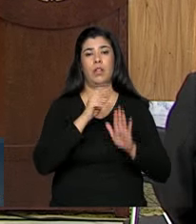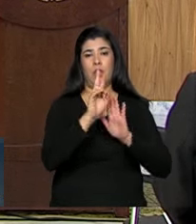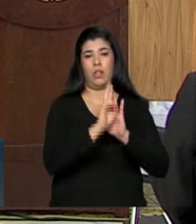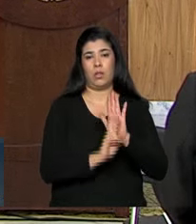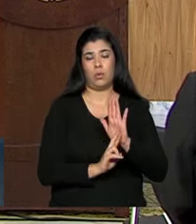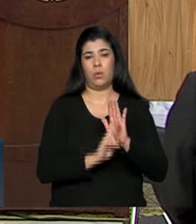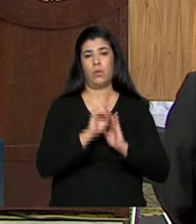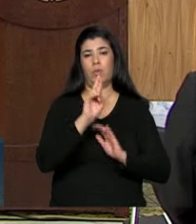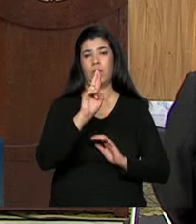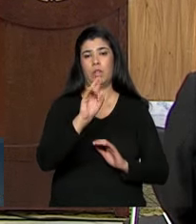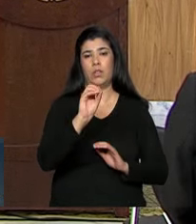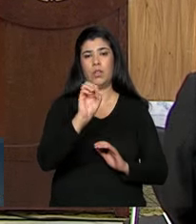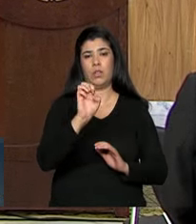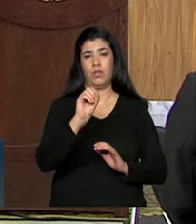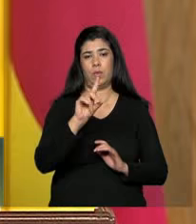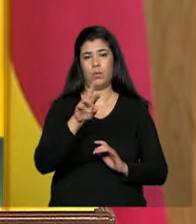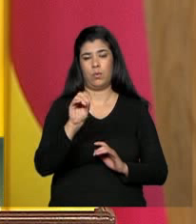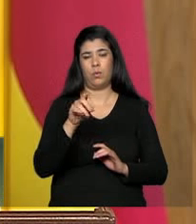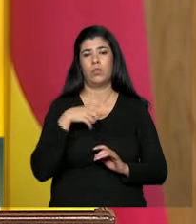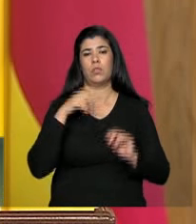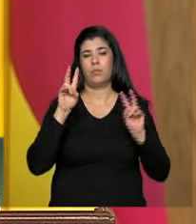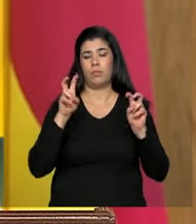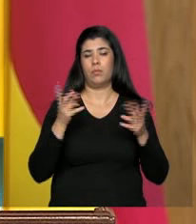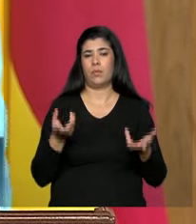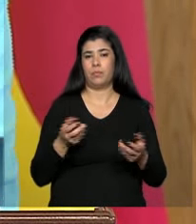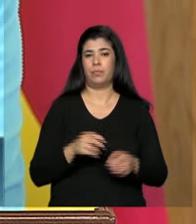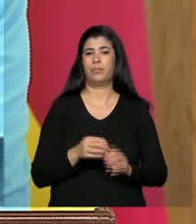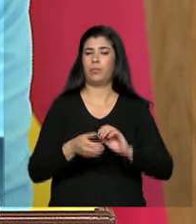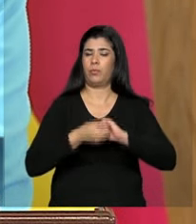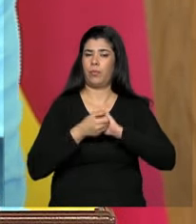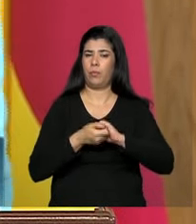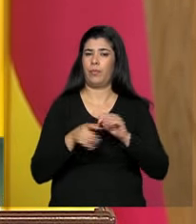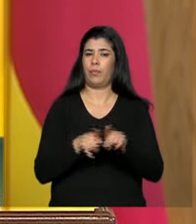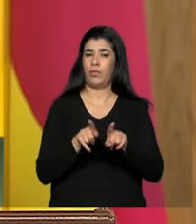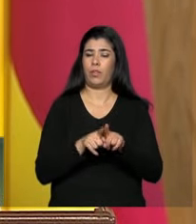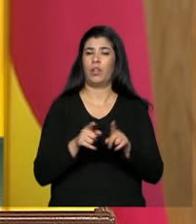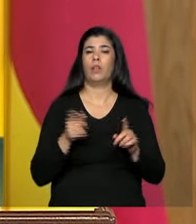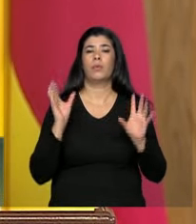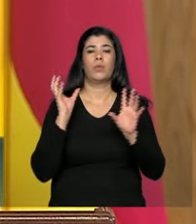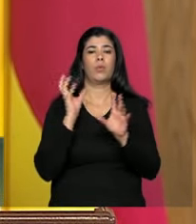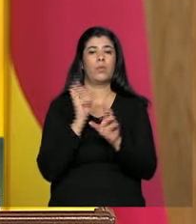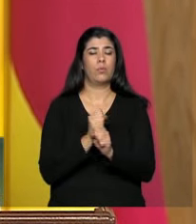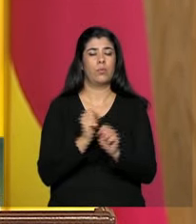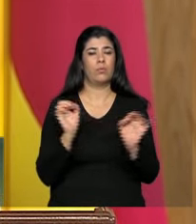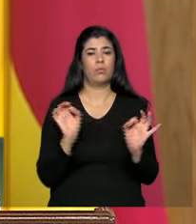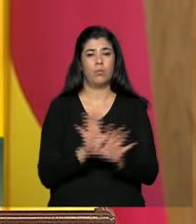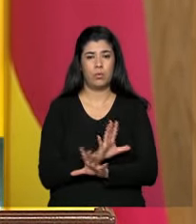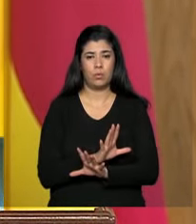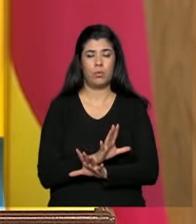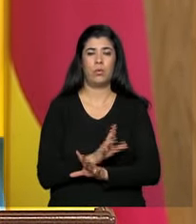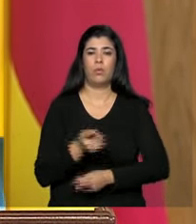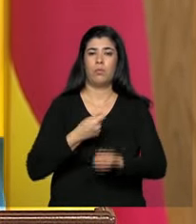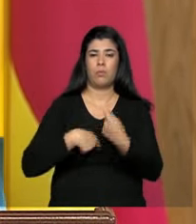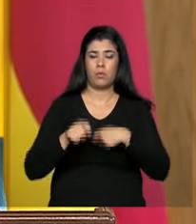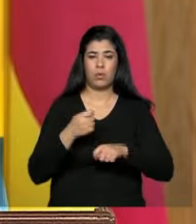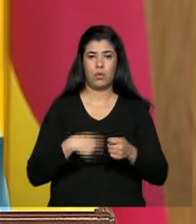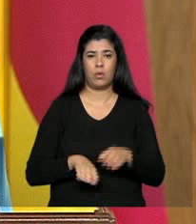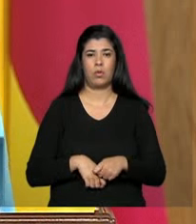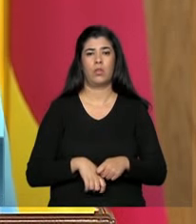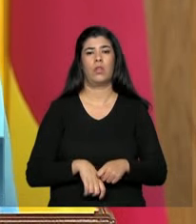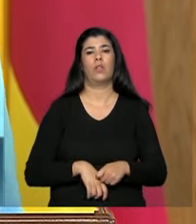resolução sobre esta matéria. Saudamos ainda a conclusão das negociações da Agenda